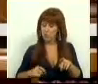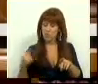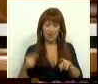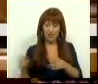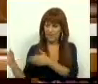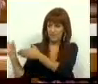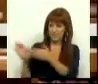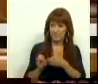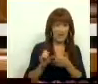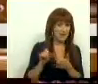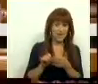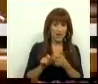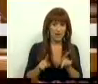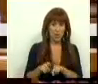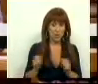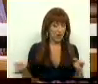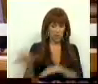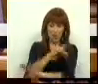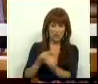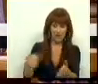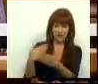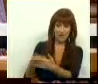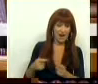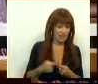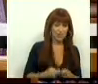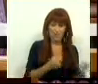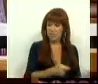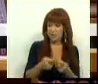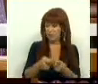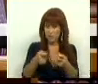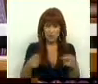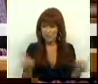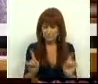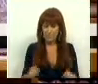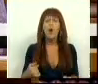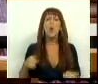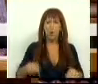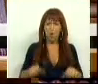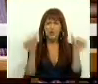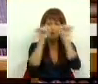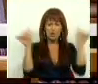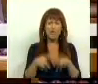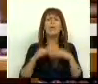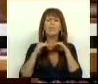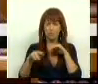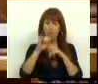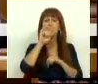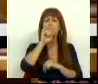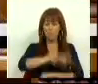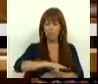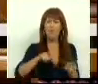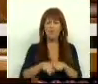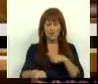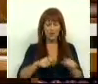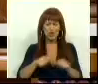obteve financiamento central ou comunitário para os seus investimentos, tem hoje um sistema perfeitamente sustentável